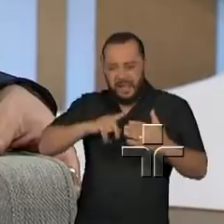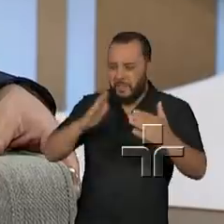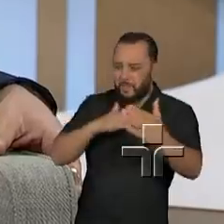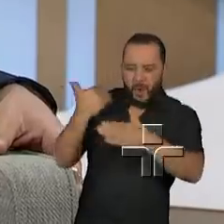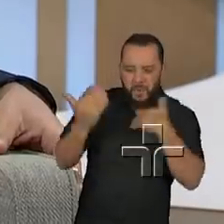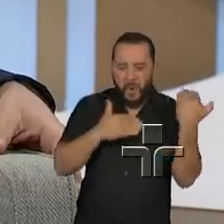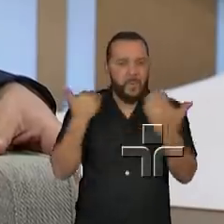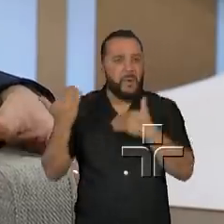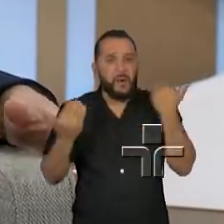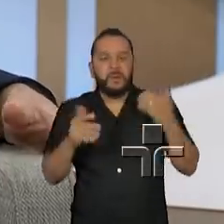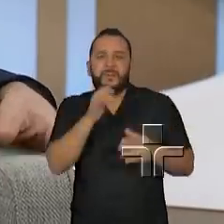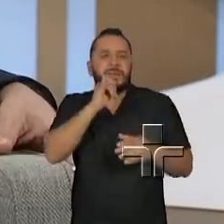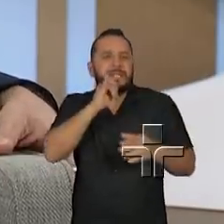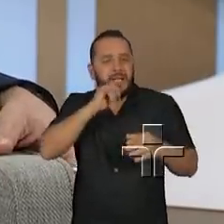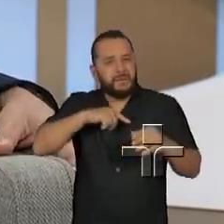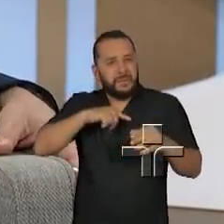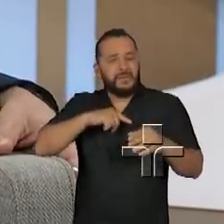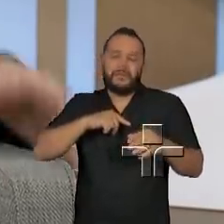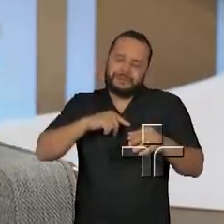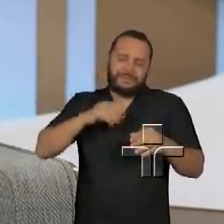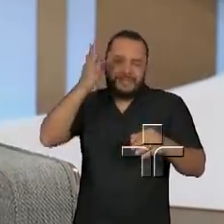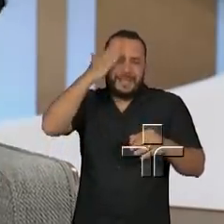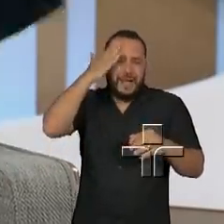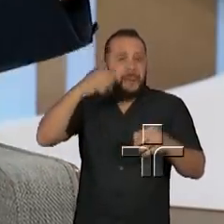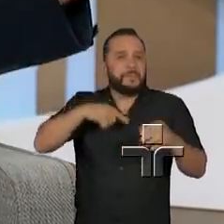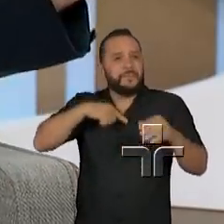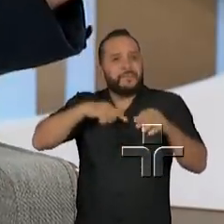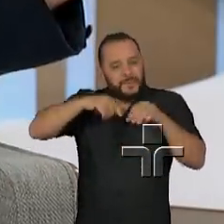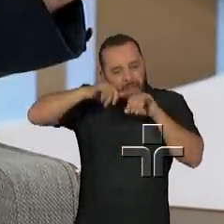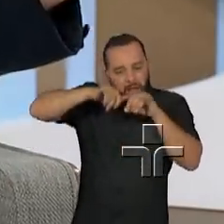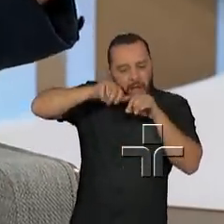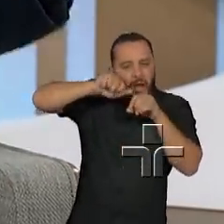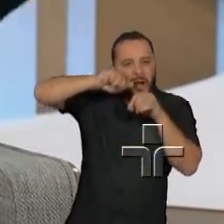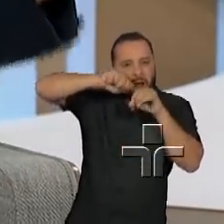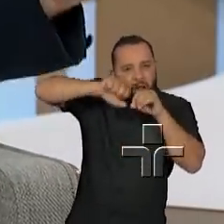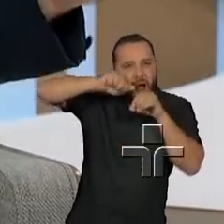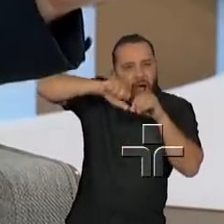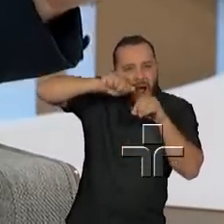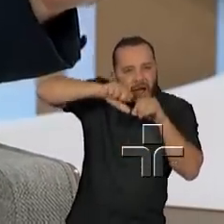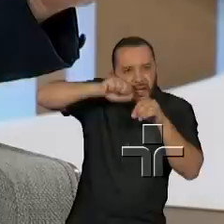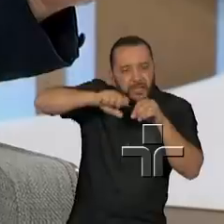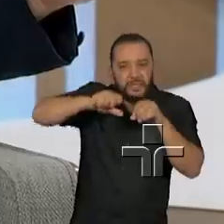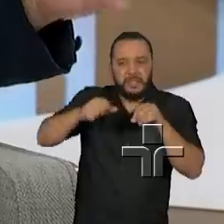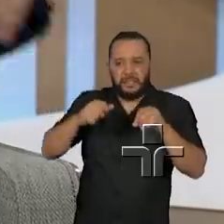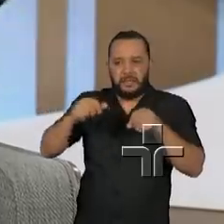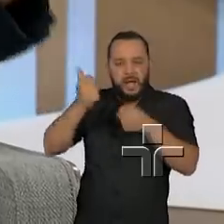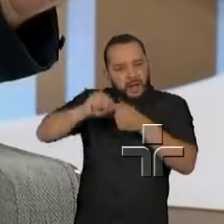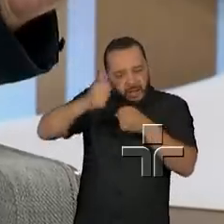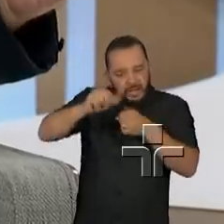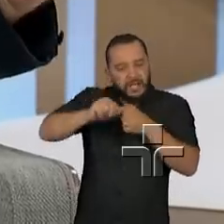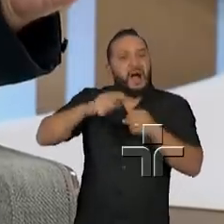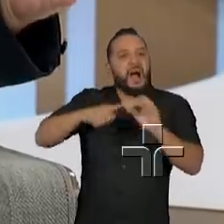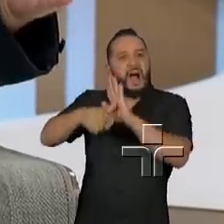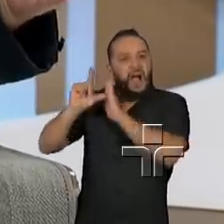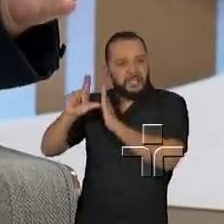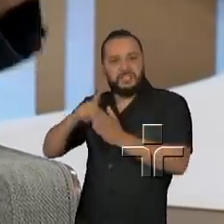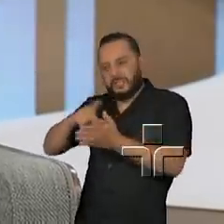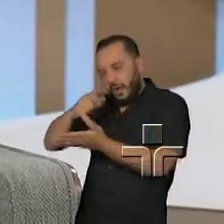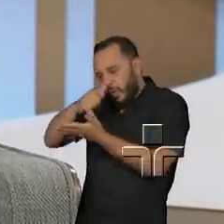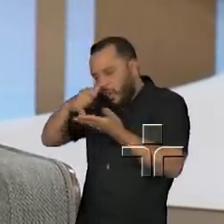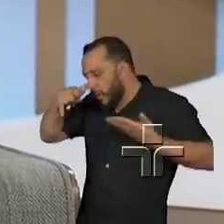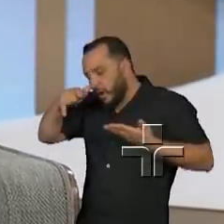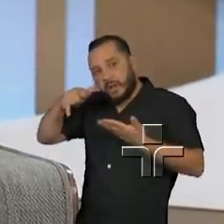crack, por exemplo, é uma invenção da guerra às drogas. Antes do crack havia cocaína, que é menos perigosa do que o crack, e por causa do